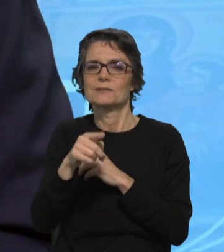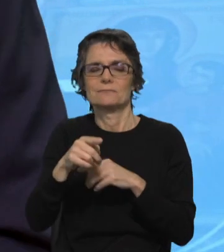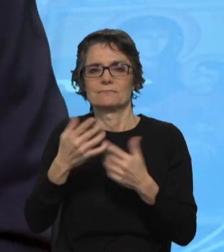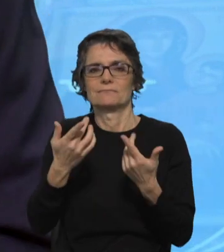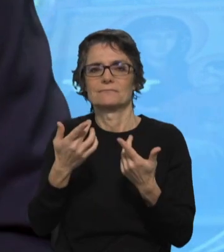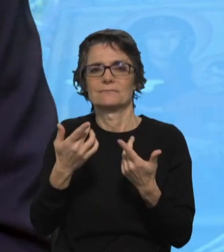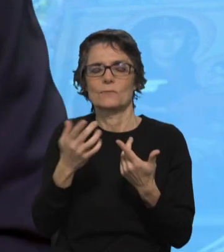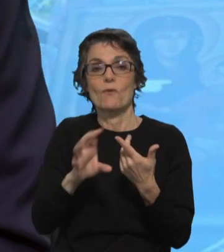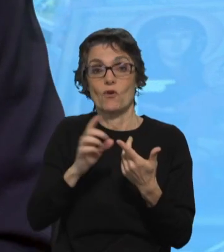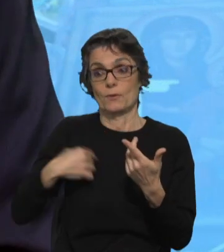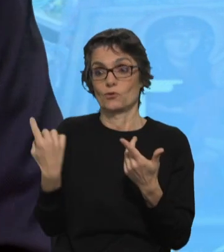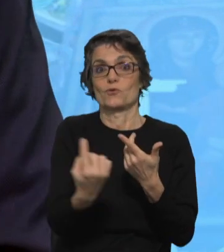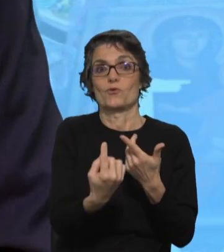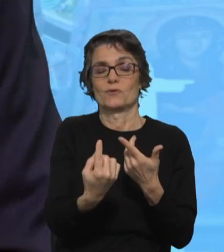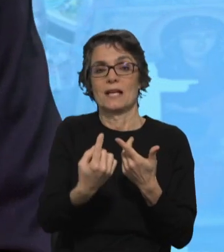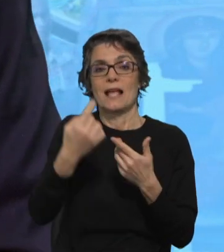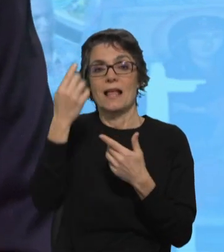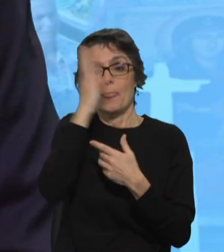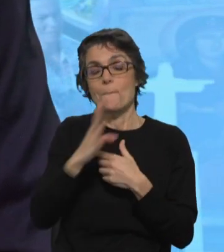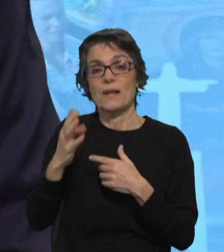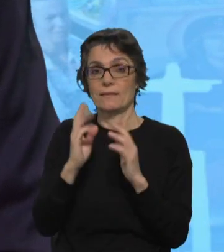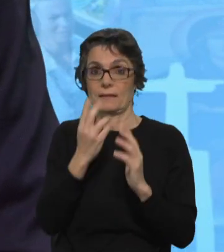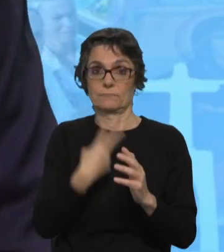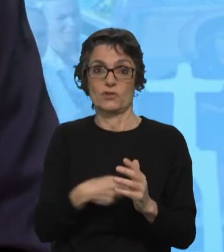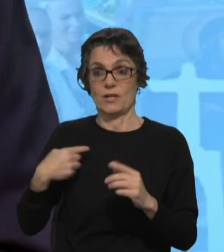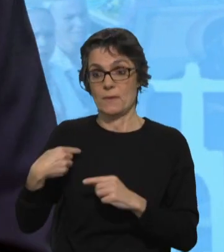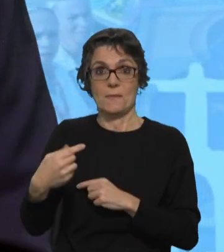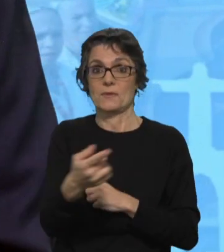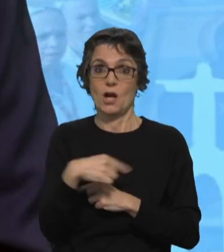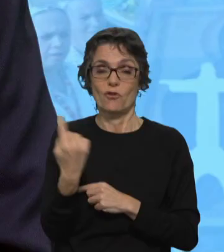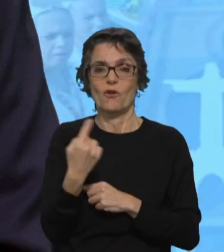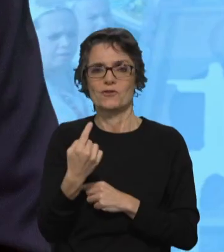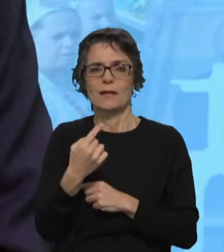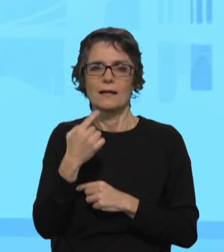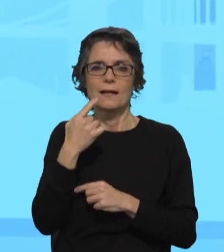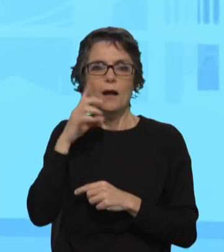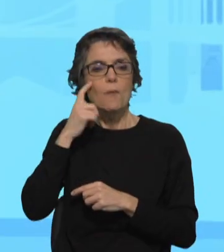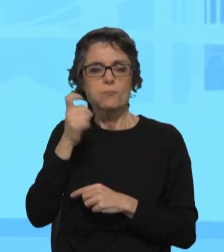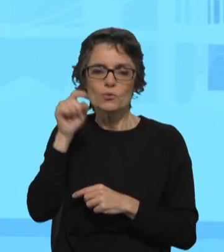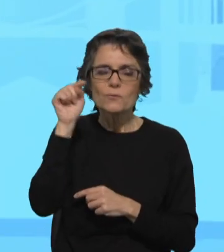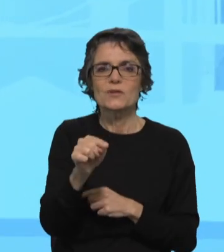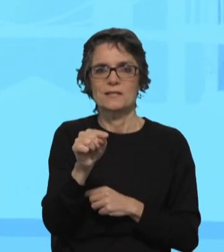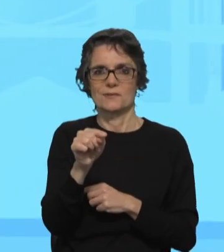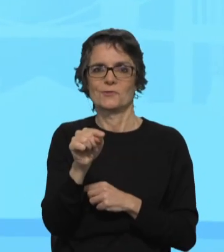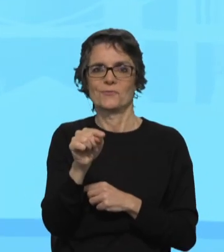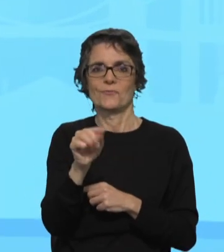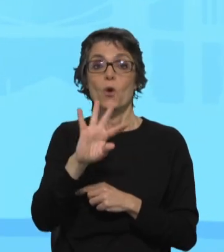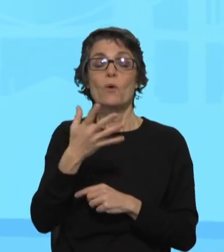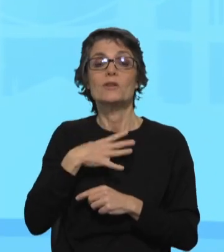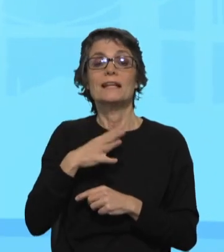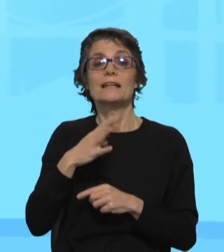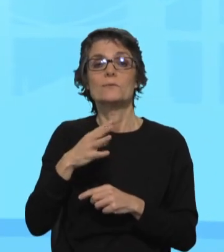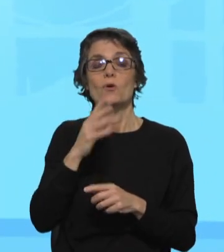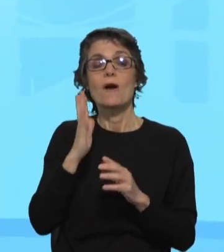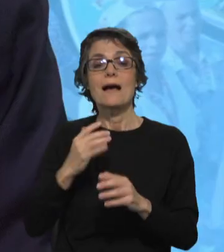todos nós, no nosso exercício de vida cristã, procuramos fazê-lo, mas creio que é importante para transformar o silêncio, repito, da Sexta-feira